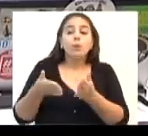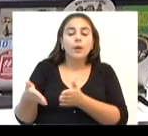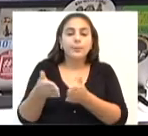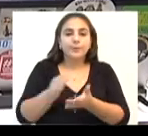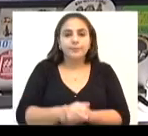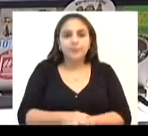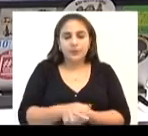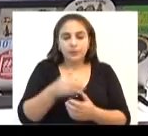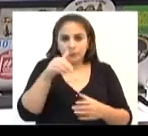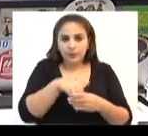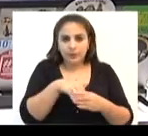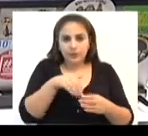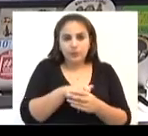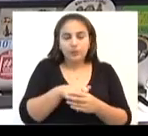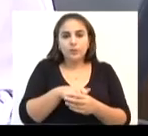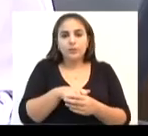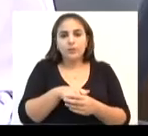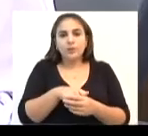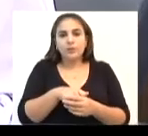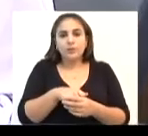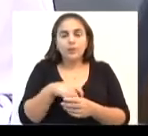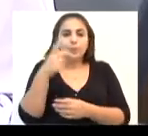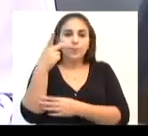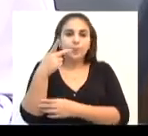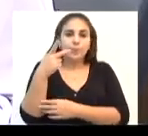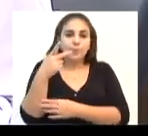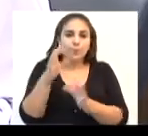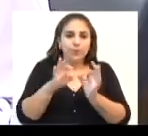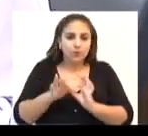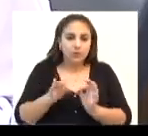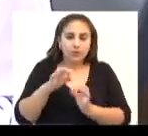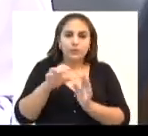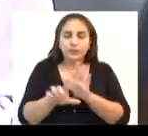votos favoráveis necessários, o projeto